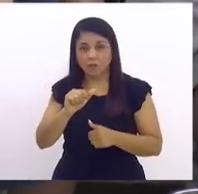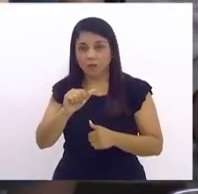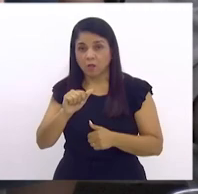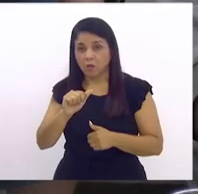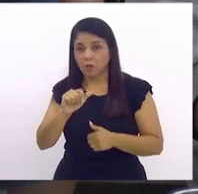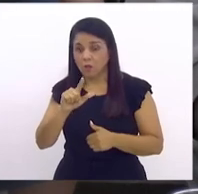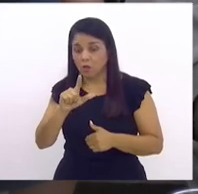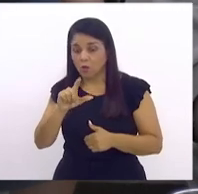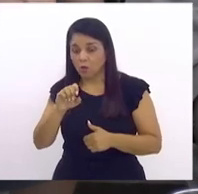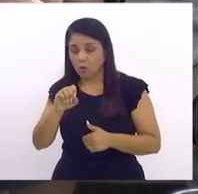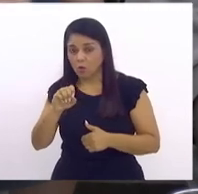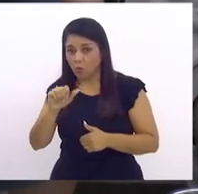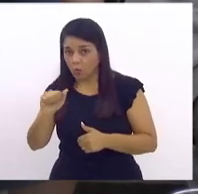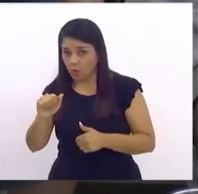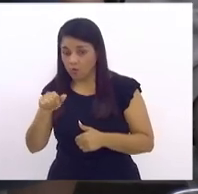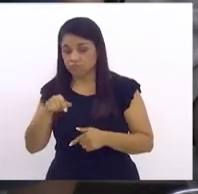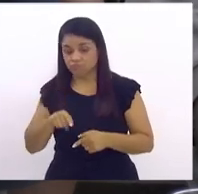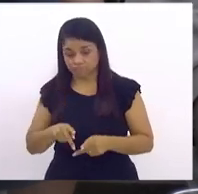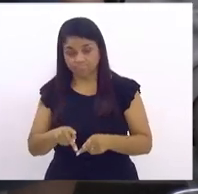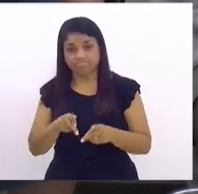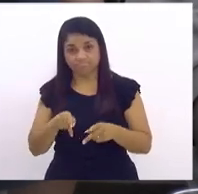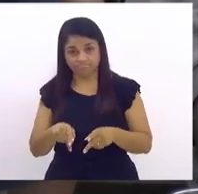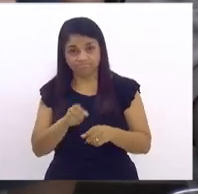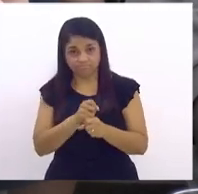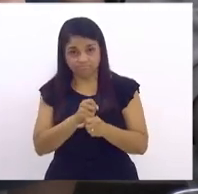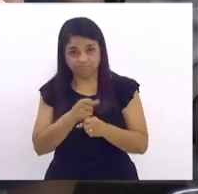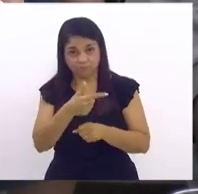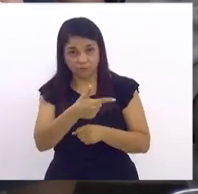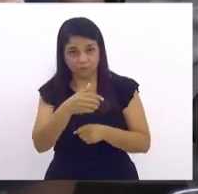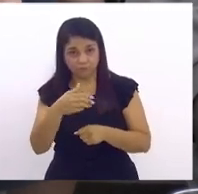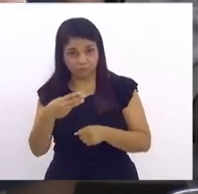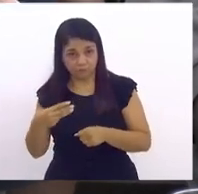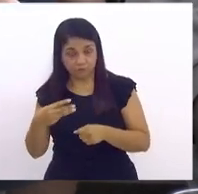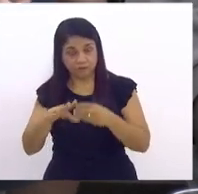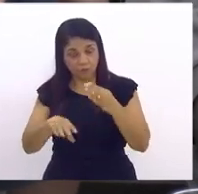toda a LOA, inclusive desse ano, eu faço uma emenda